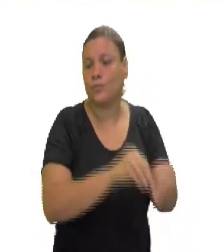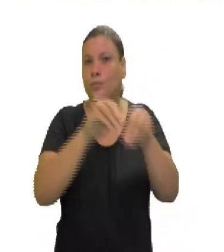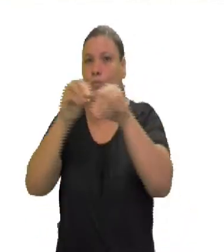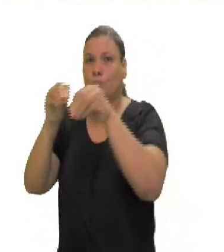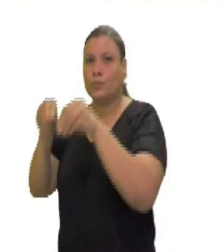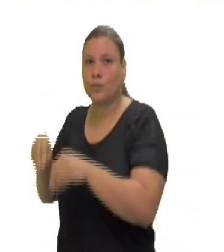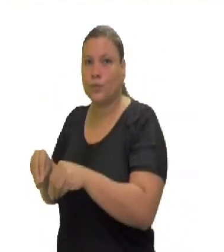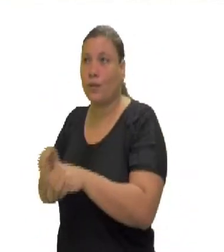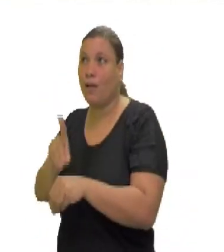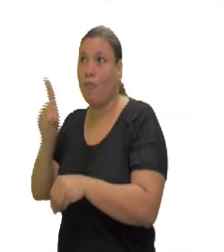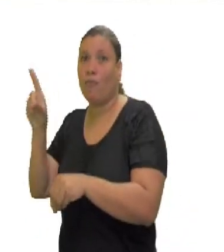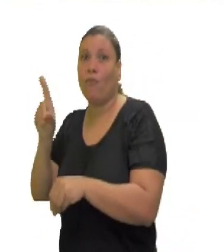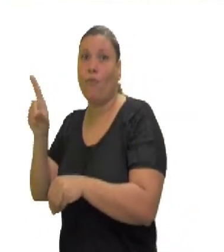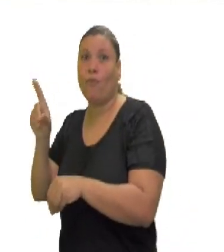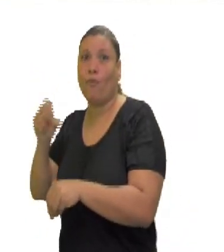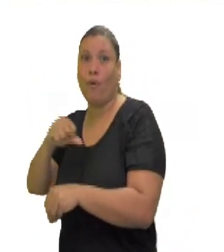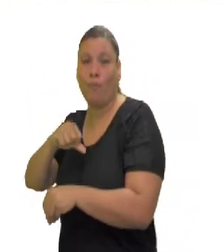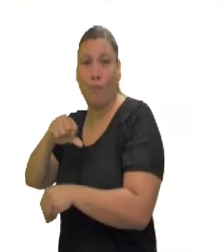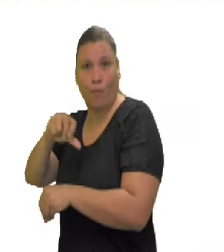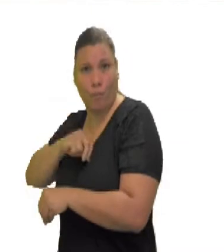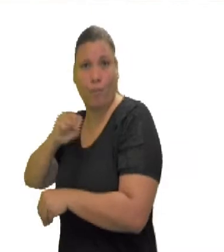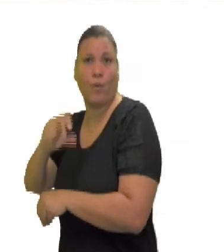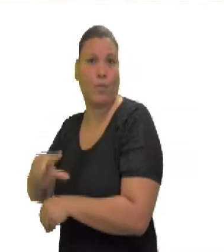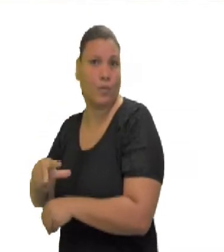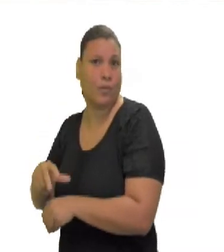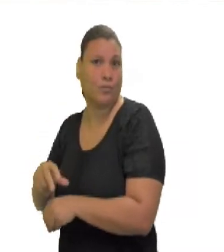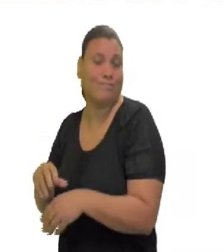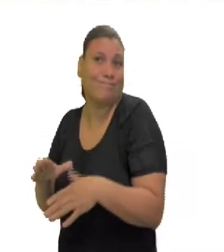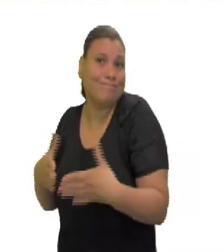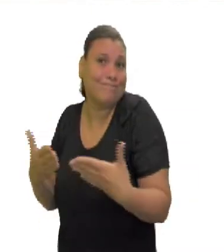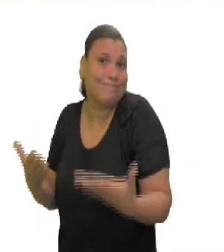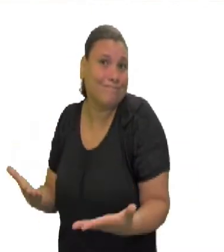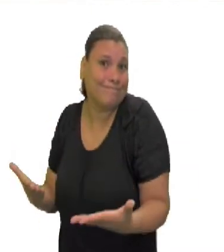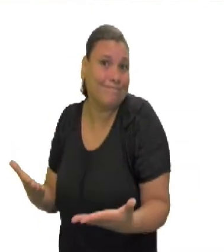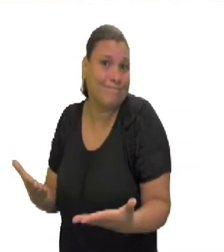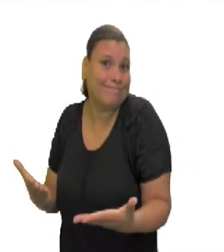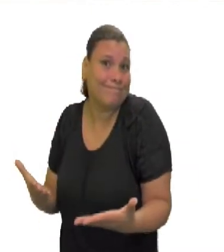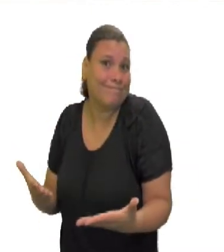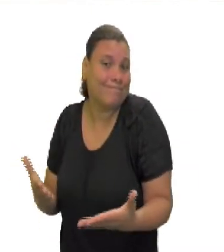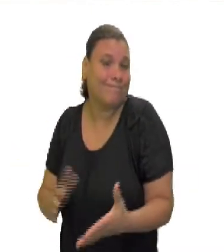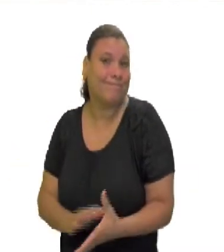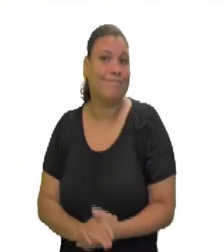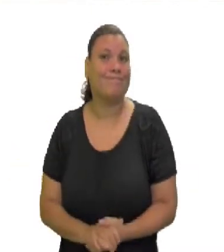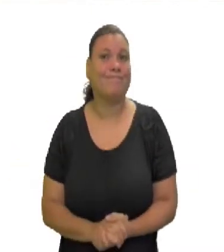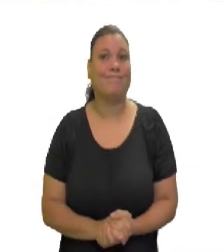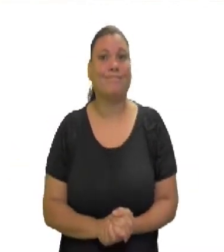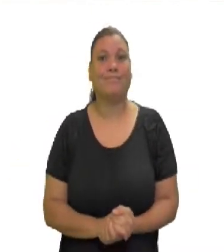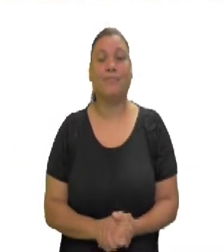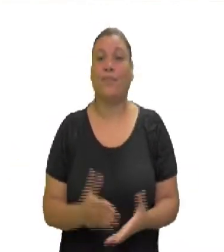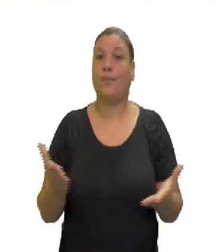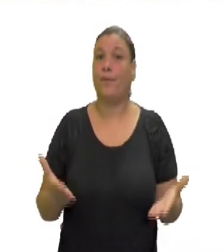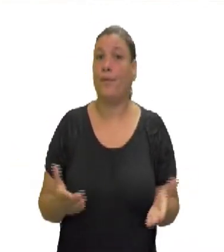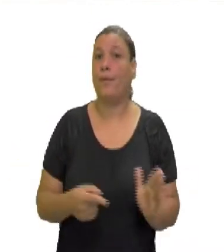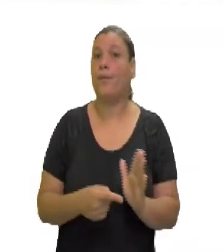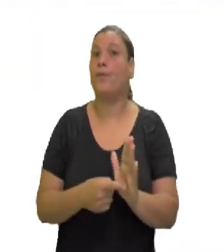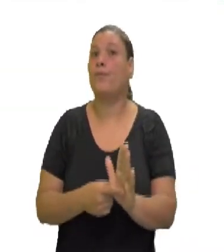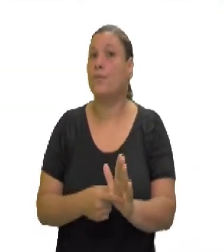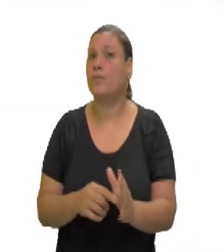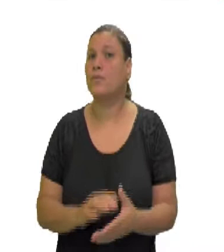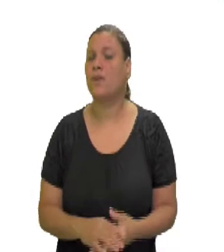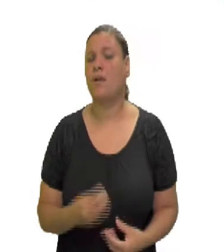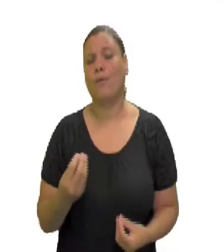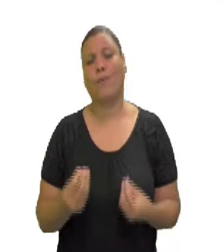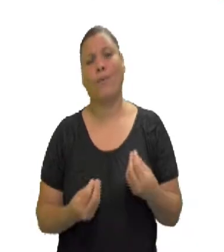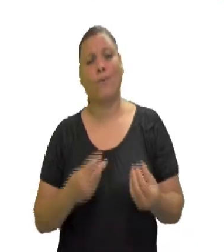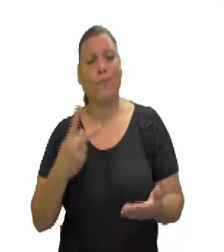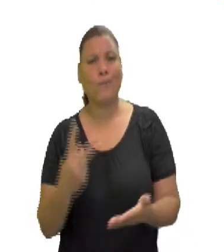Brasil? Qual o motivo que levou a mineração a acontecer aqui no Brasil? Então, olha só, com